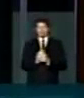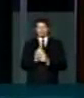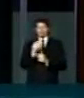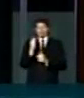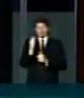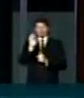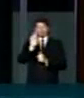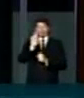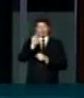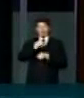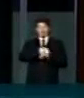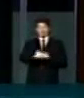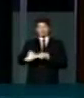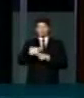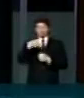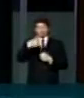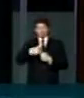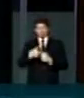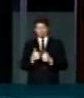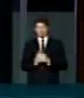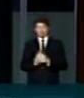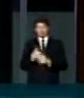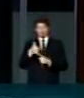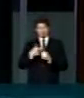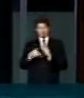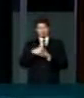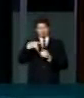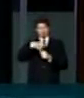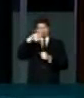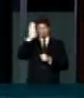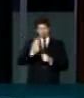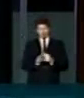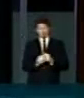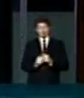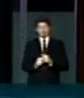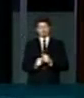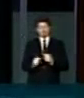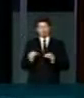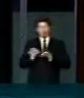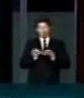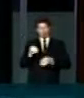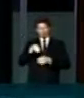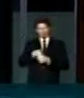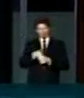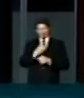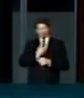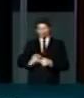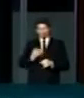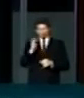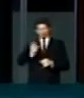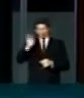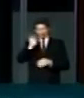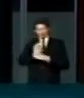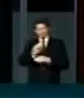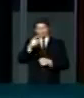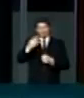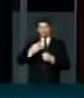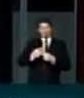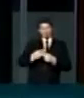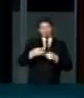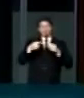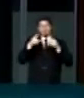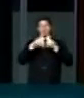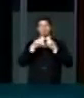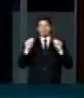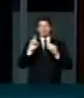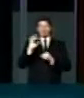a BR distribuidora da Petrobras, e controladas no âmbito da União, Estados, Distrito